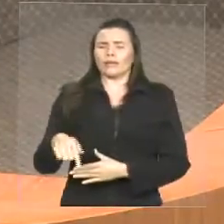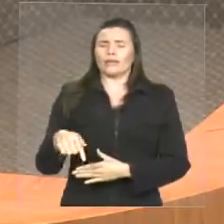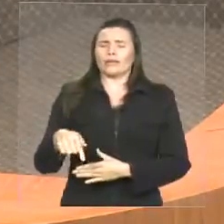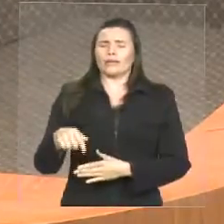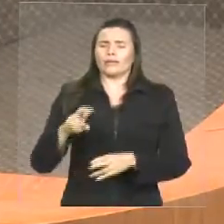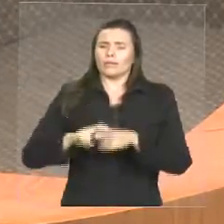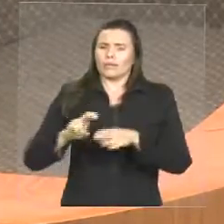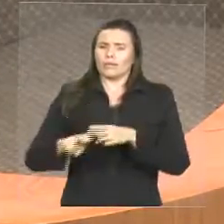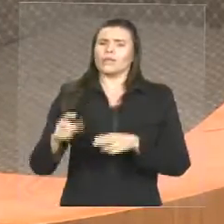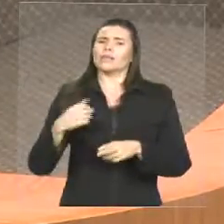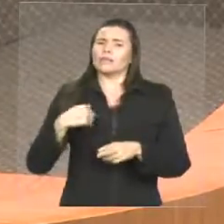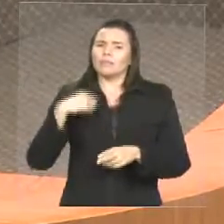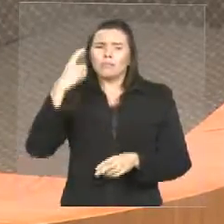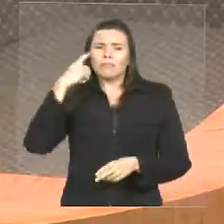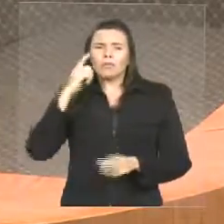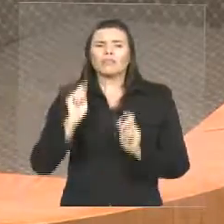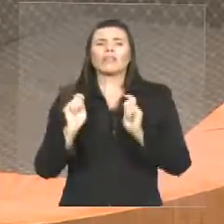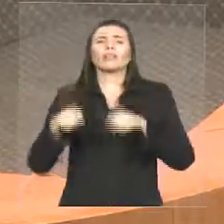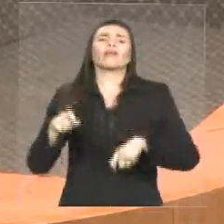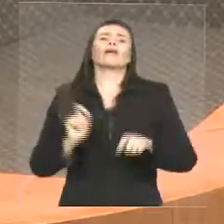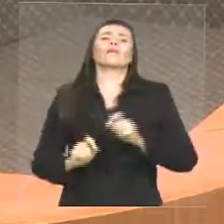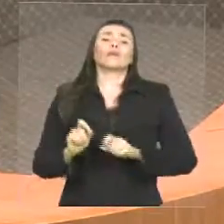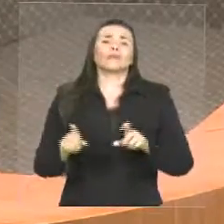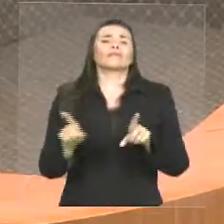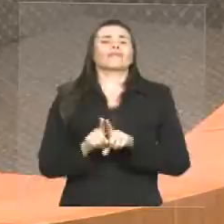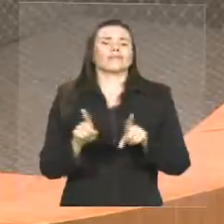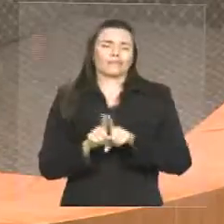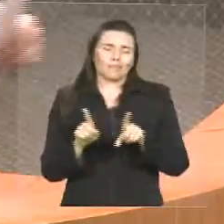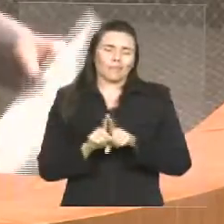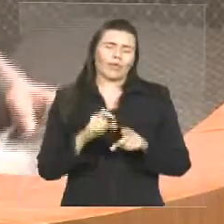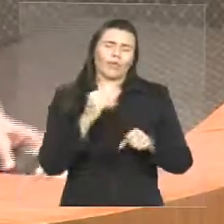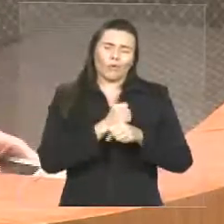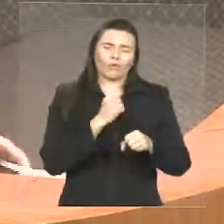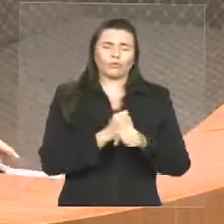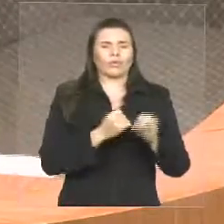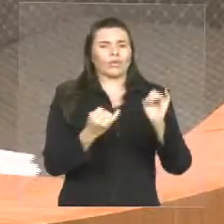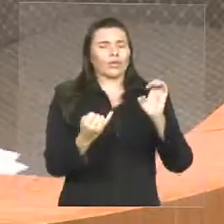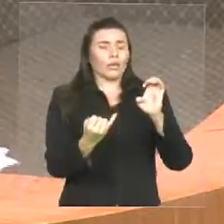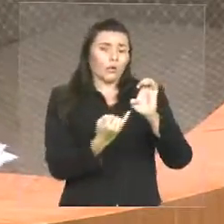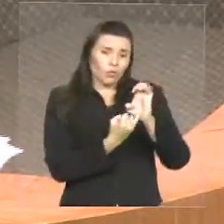levar o IEMA também para Santo Inês. Senhor presidente, eram essas minhas palavras. Muito obrigado.